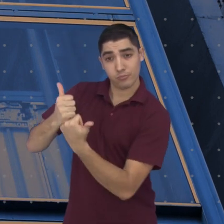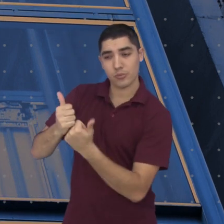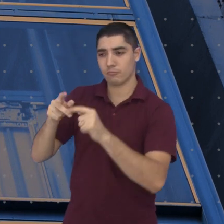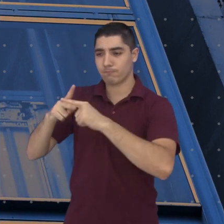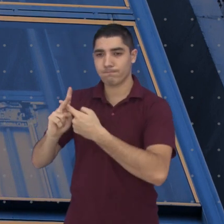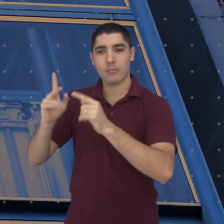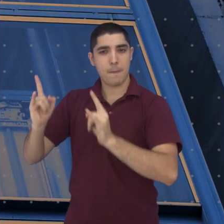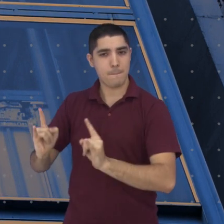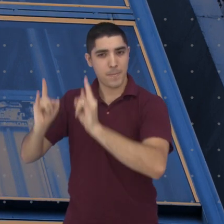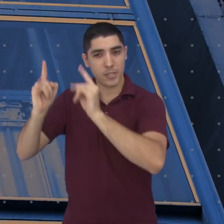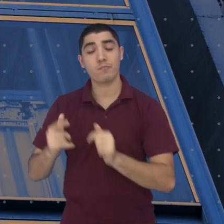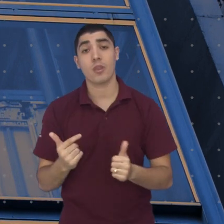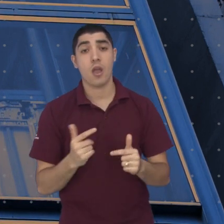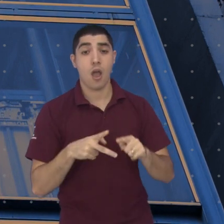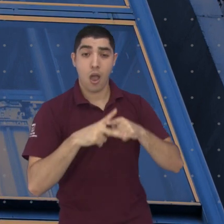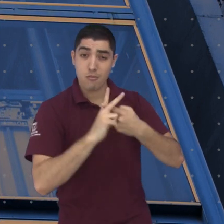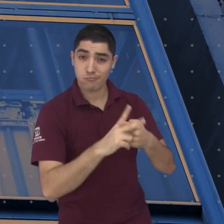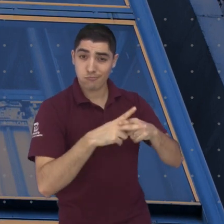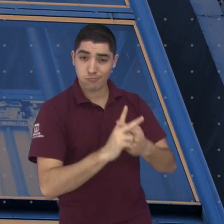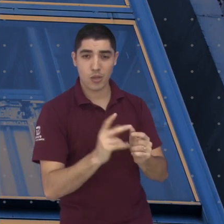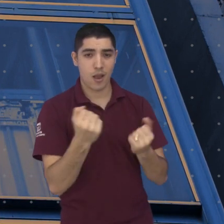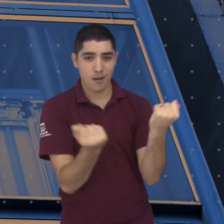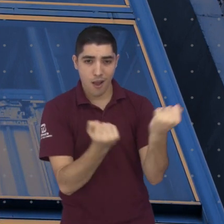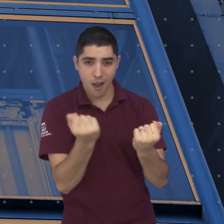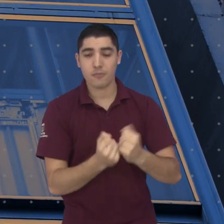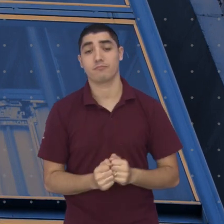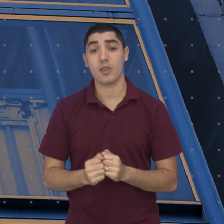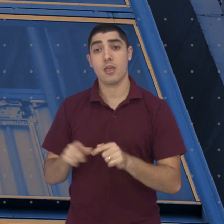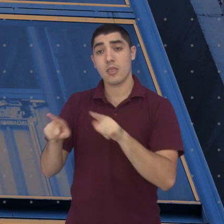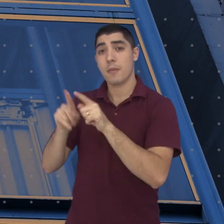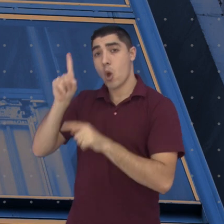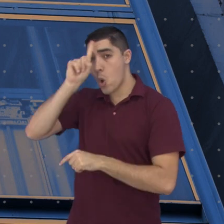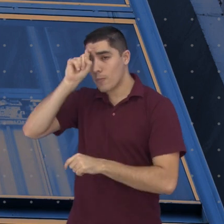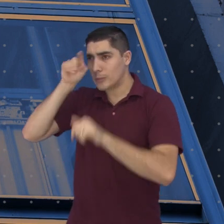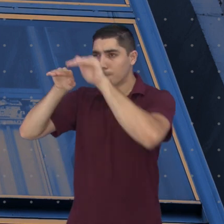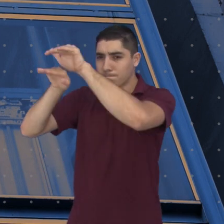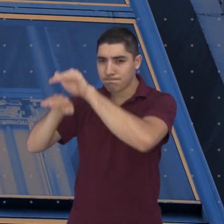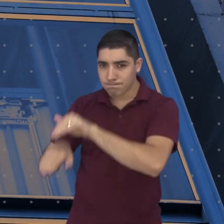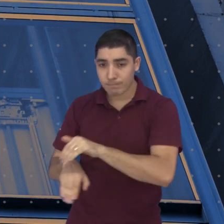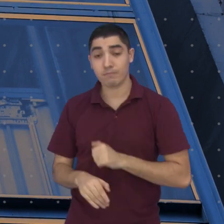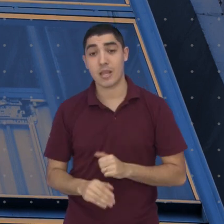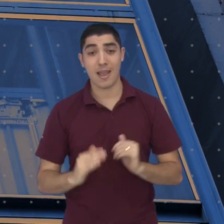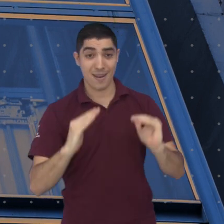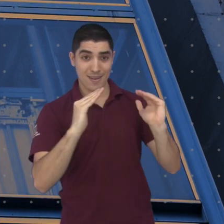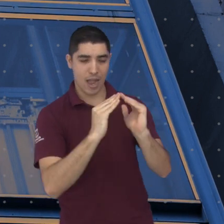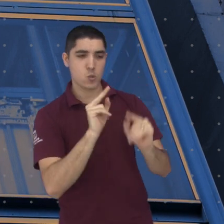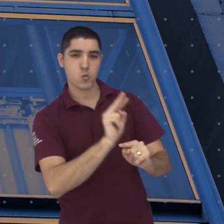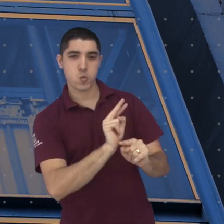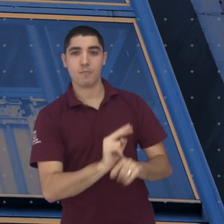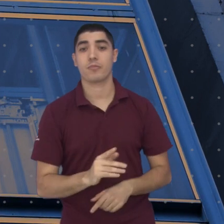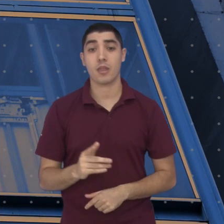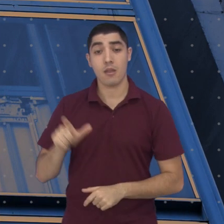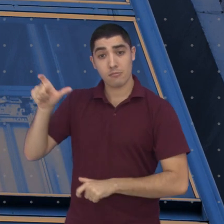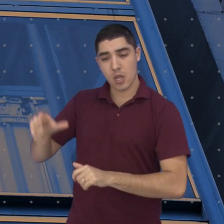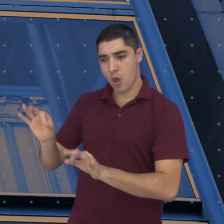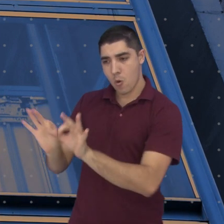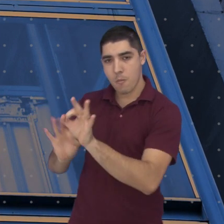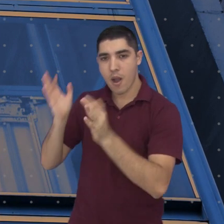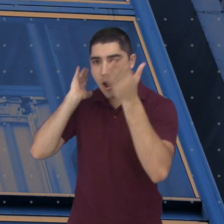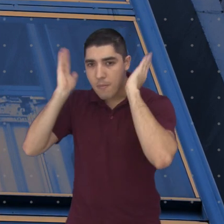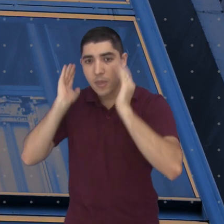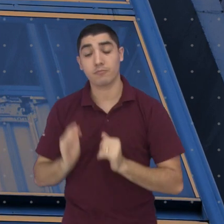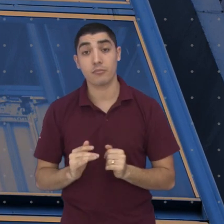auxiliar de manutenção predial auxiliar de mecânico de automóveis camareira hospitalar caseiro Chapa